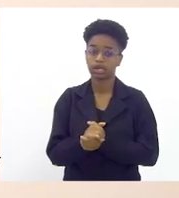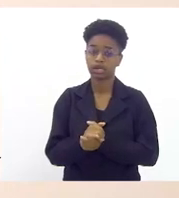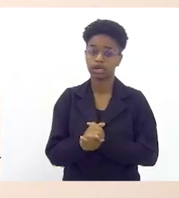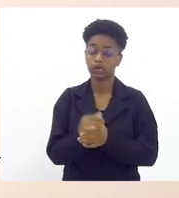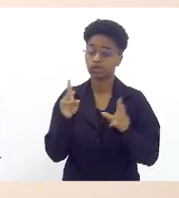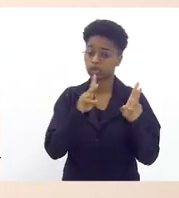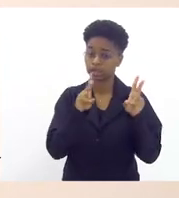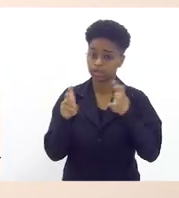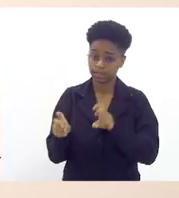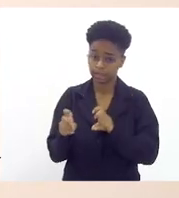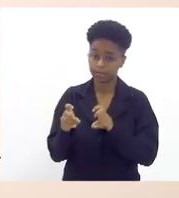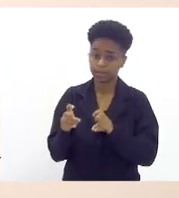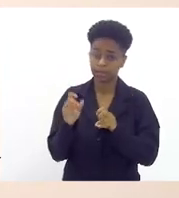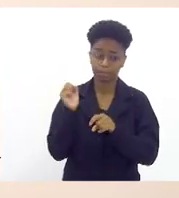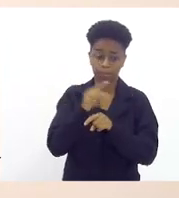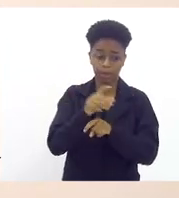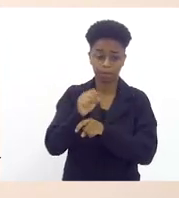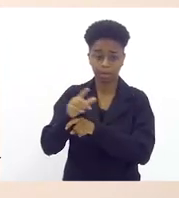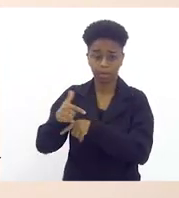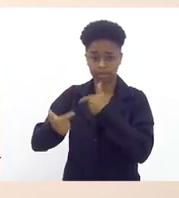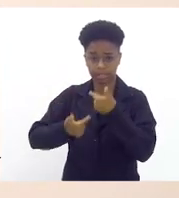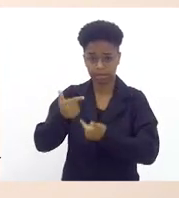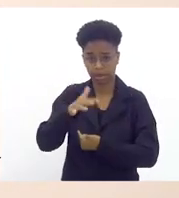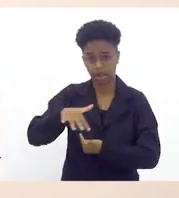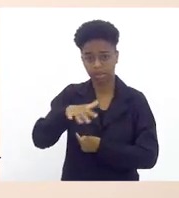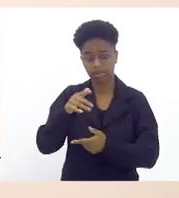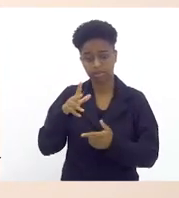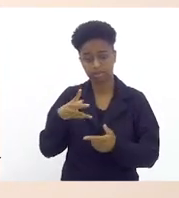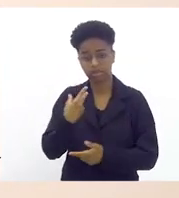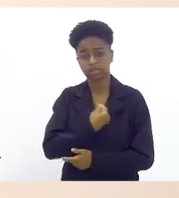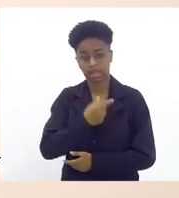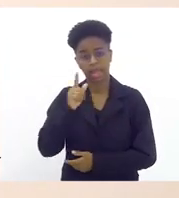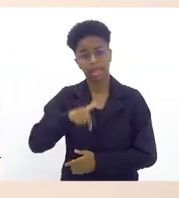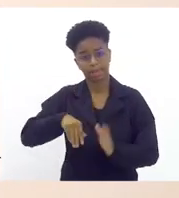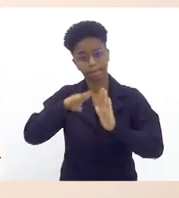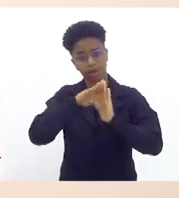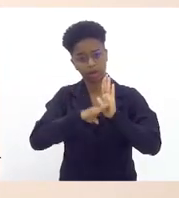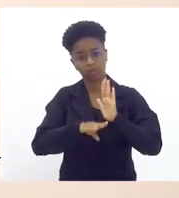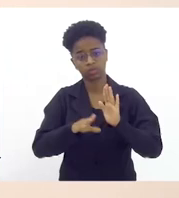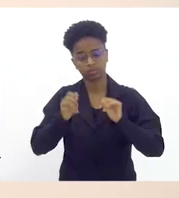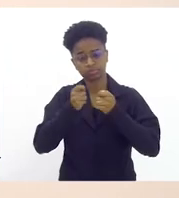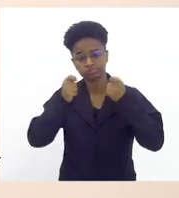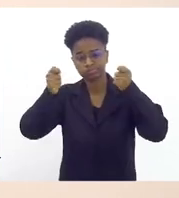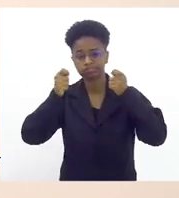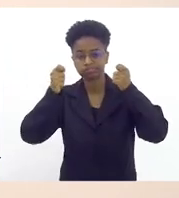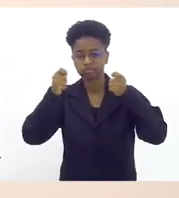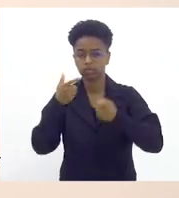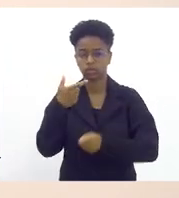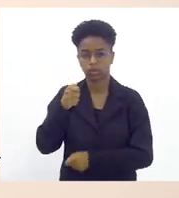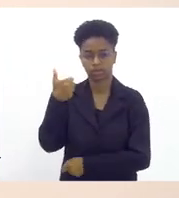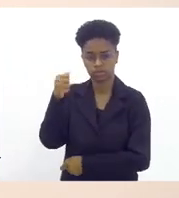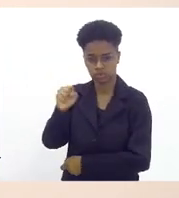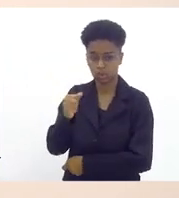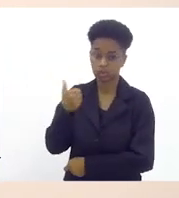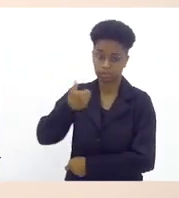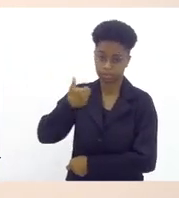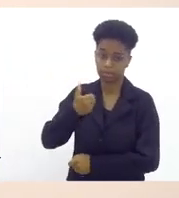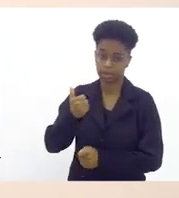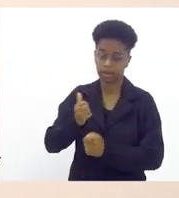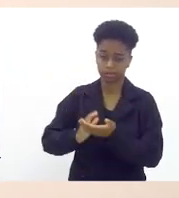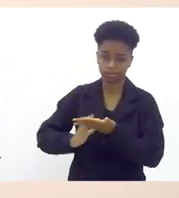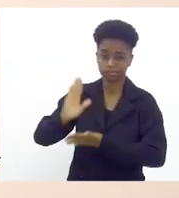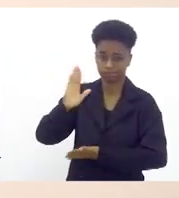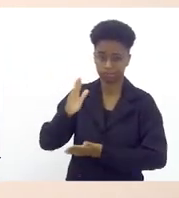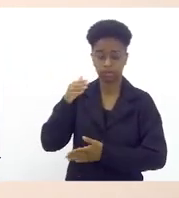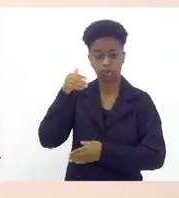O tema, né, da empregabilidade trans foi pauta da nossa campanha de 2018, né, na nossa primeira candidatura, né, na primeira